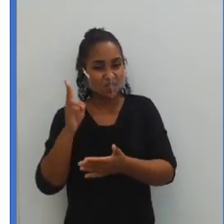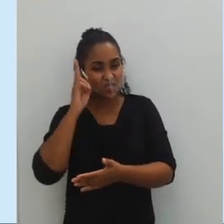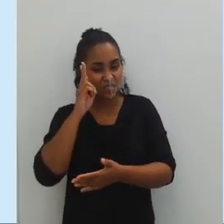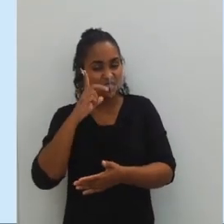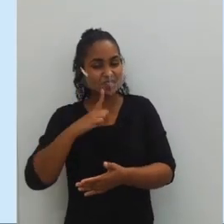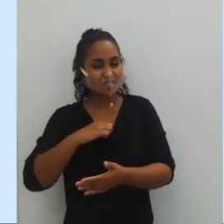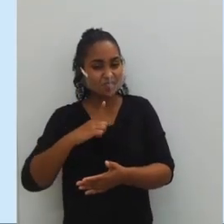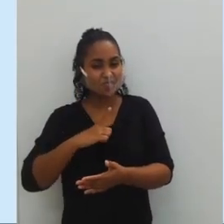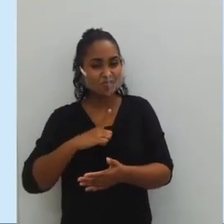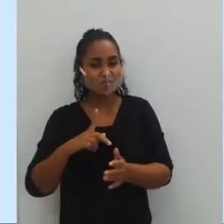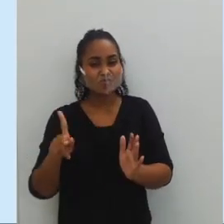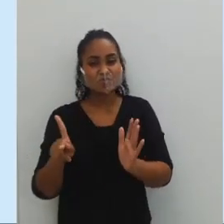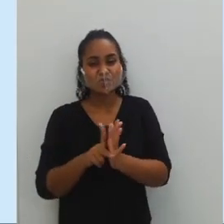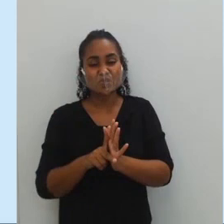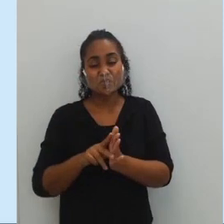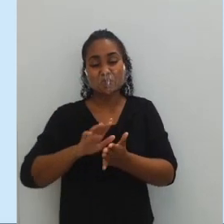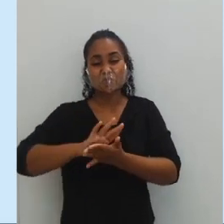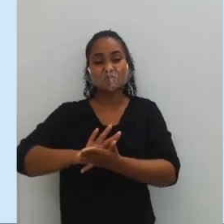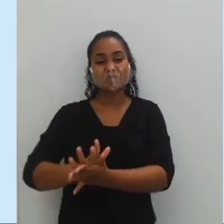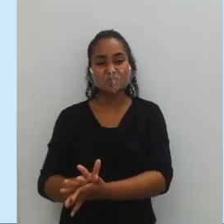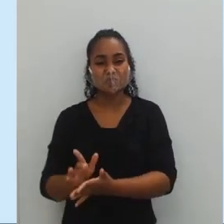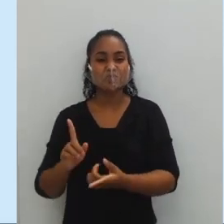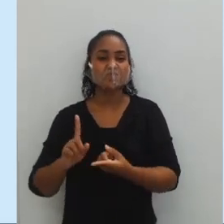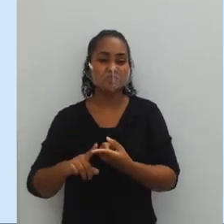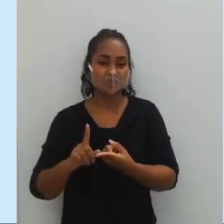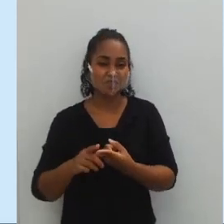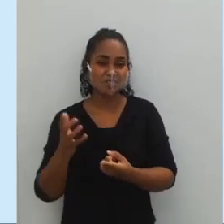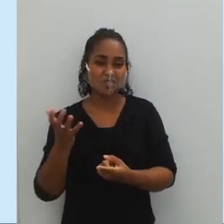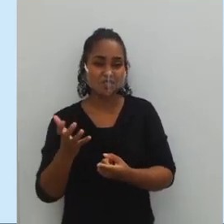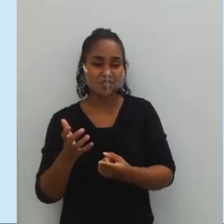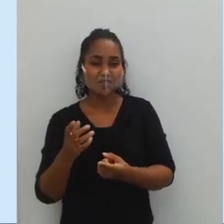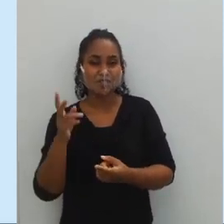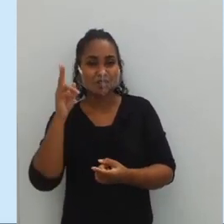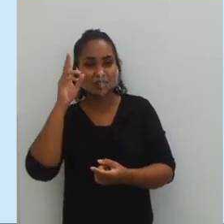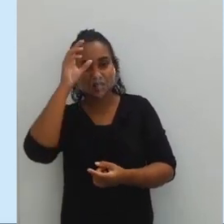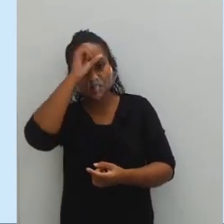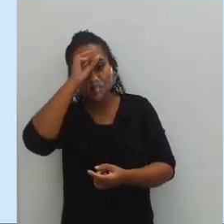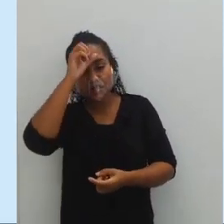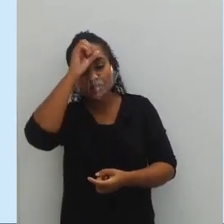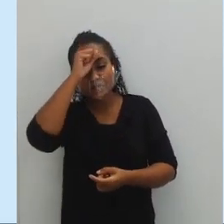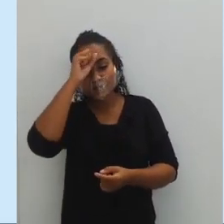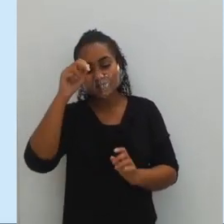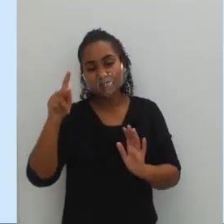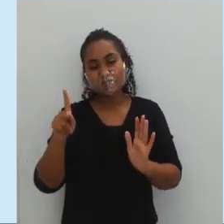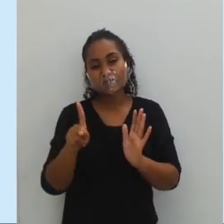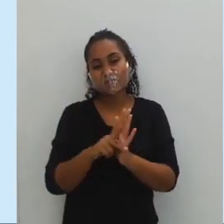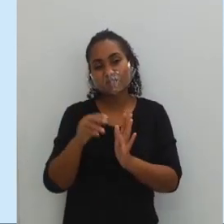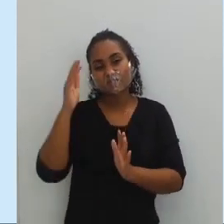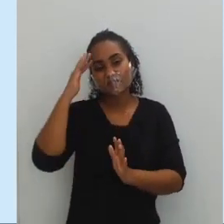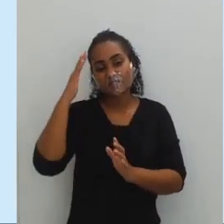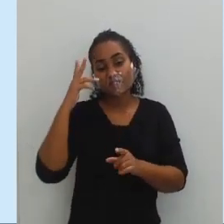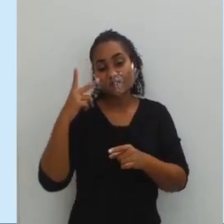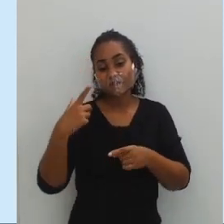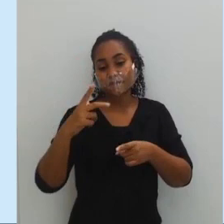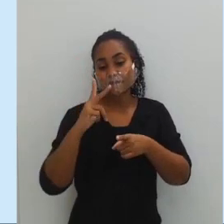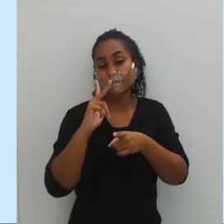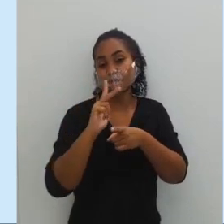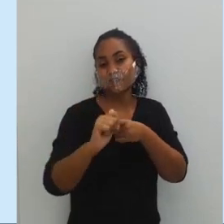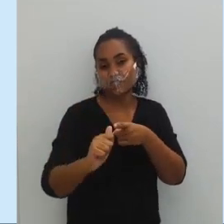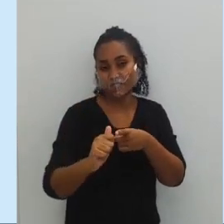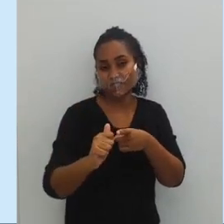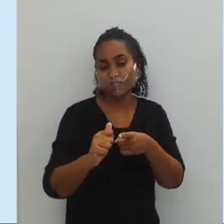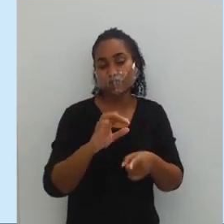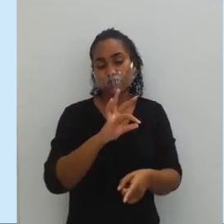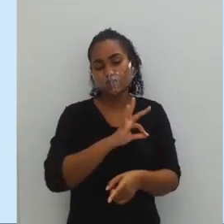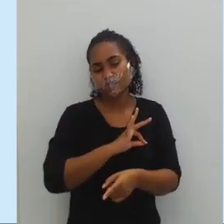na história, tem muito a ver com o preconceito também. E aí eles queriam aprender uma arte marcial que teoricamente fosse